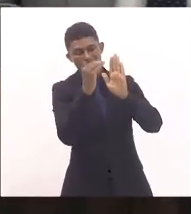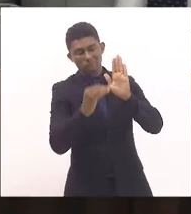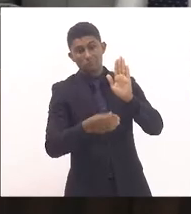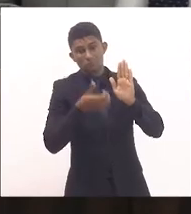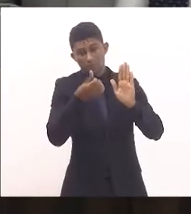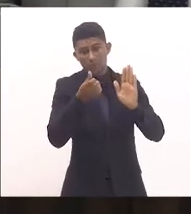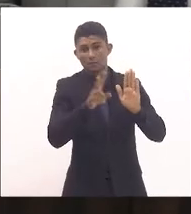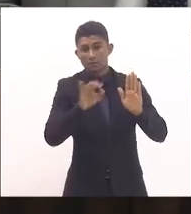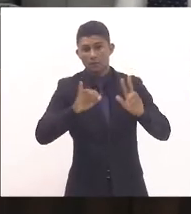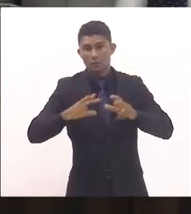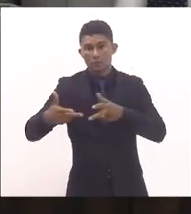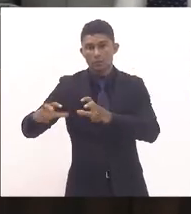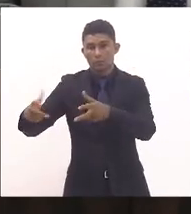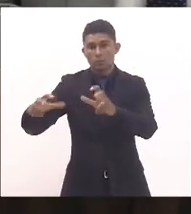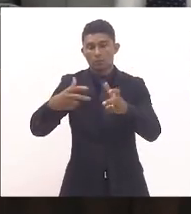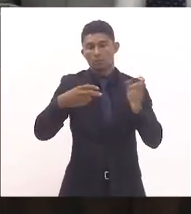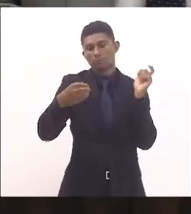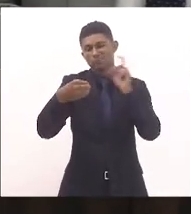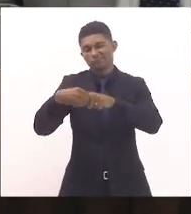às comissões.